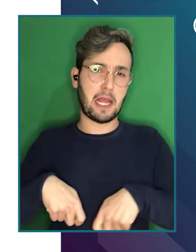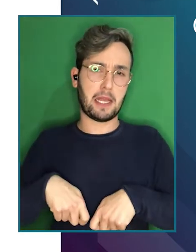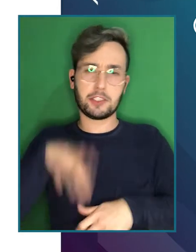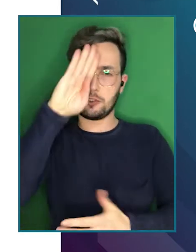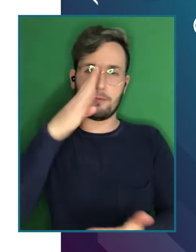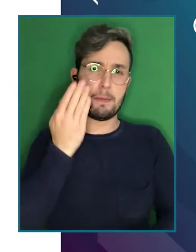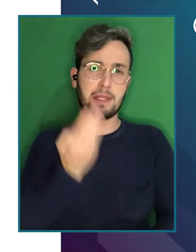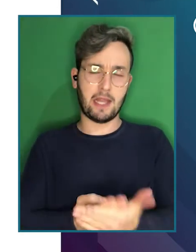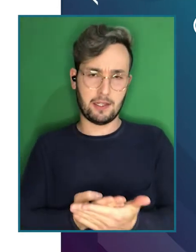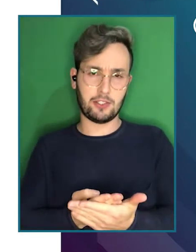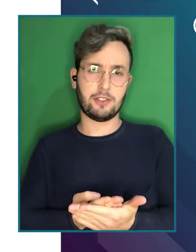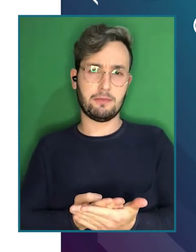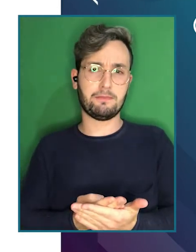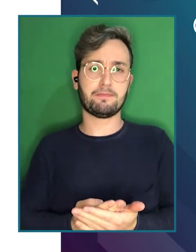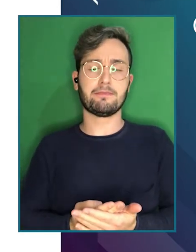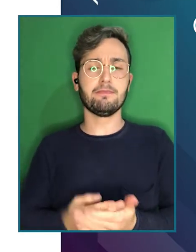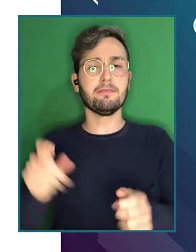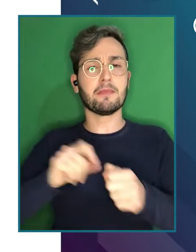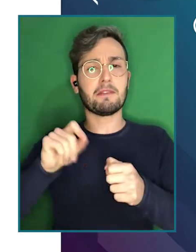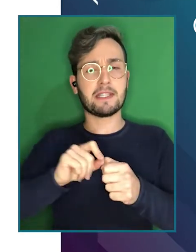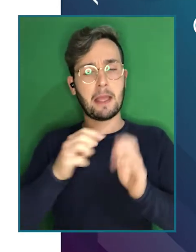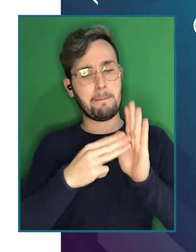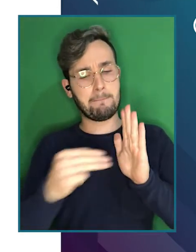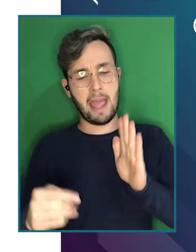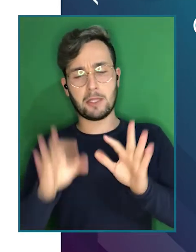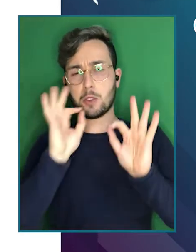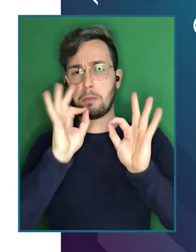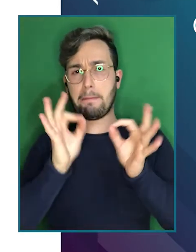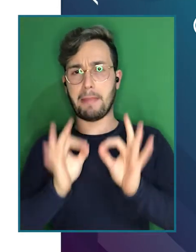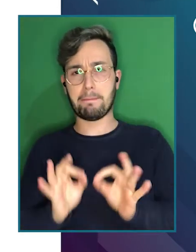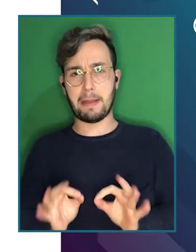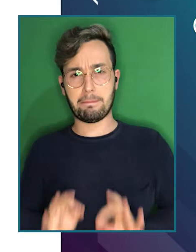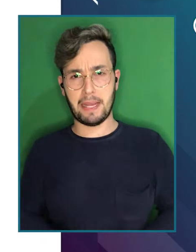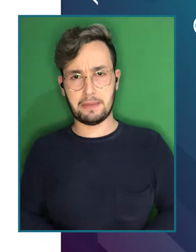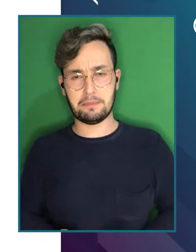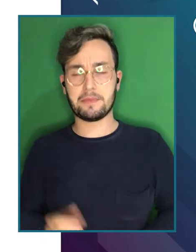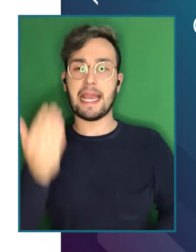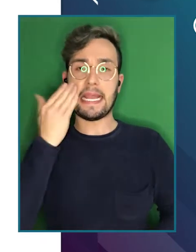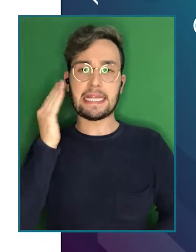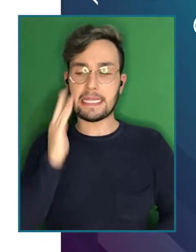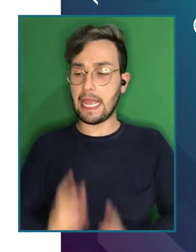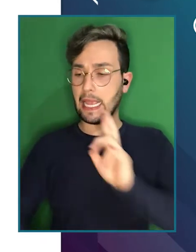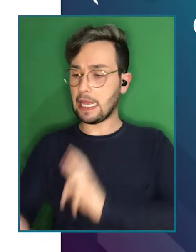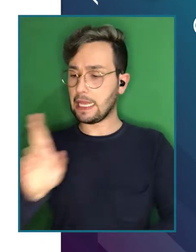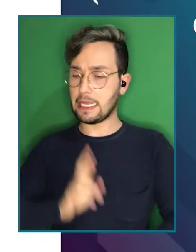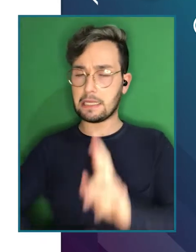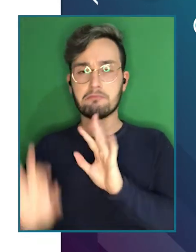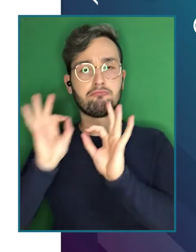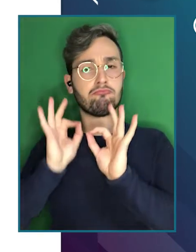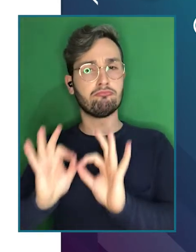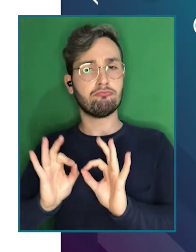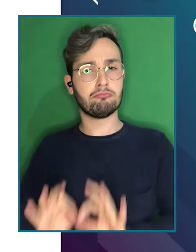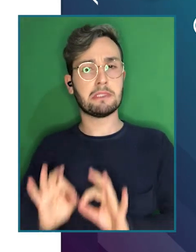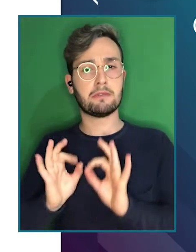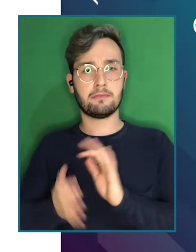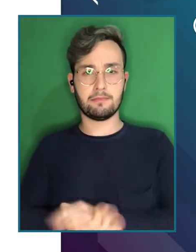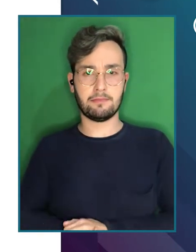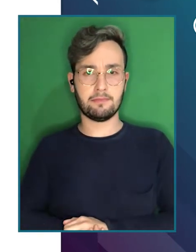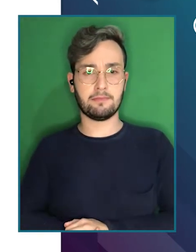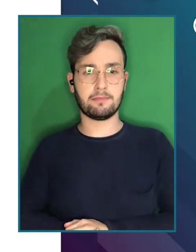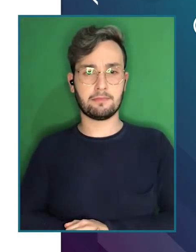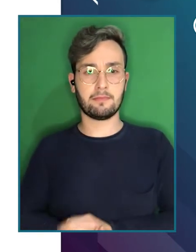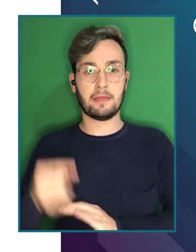capacitada, em termos de confiabilidade, para aplicar os métodos corretamente e interpretar os resultados com a precisão